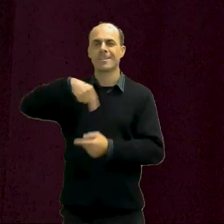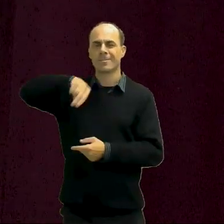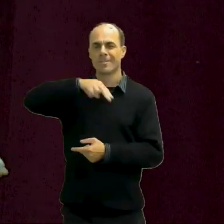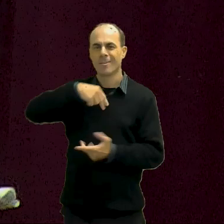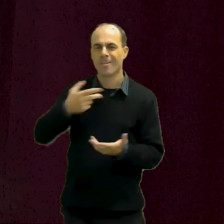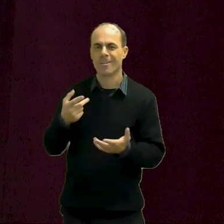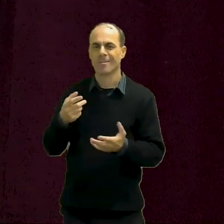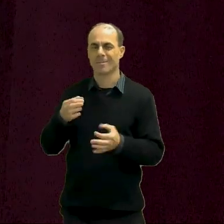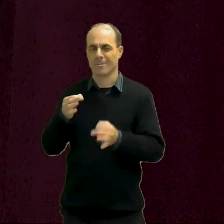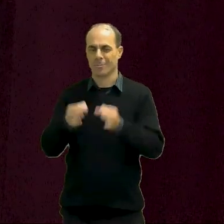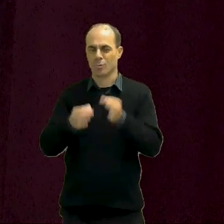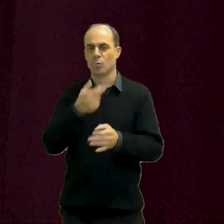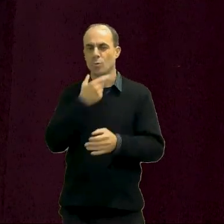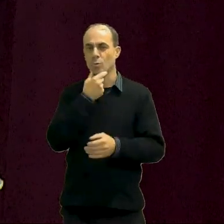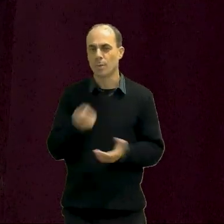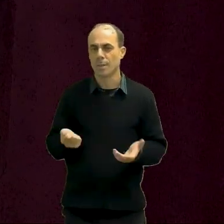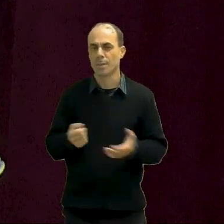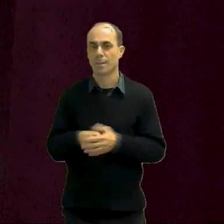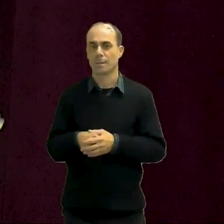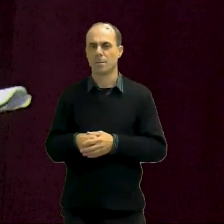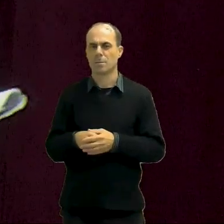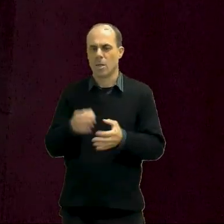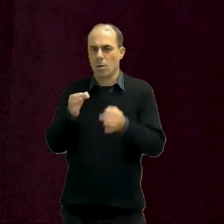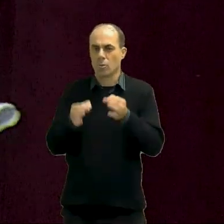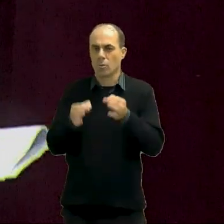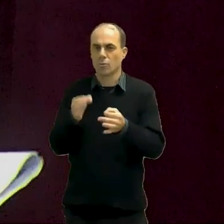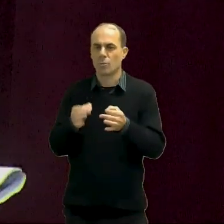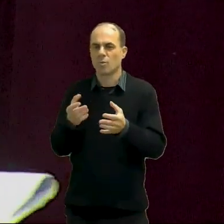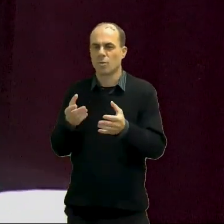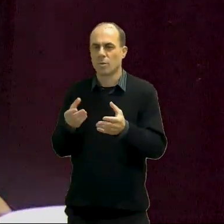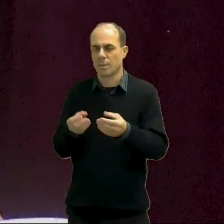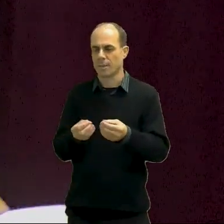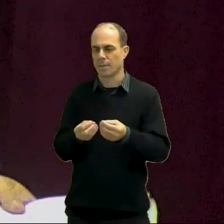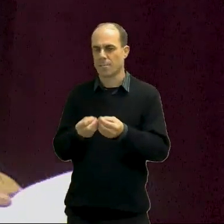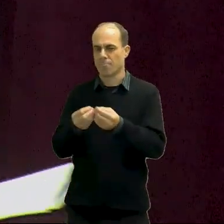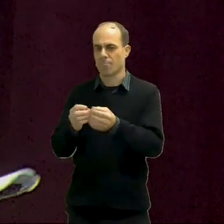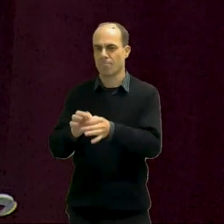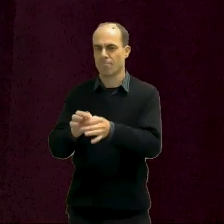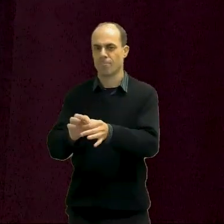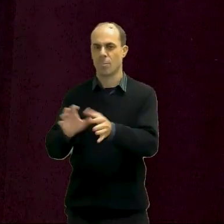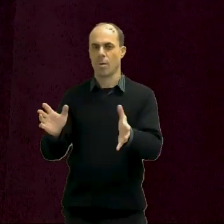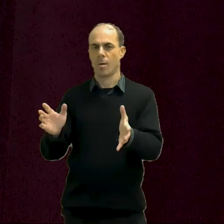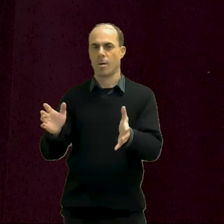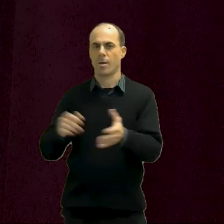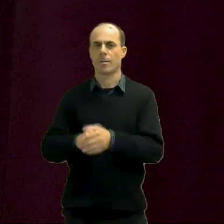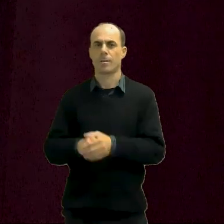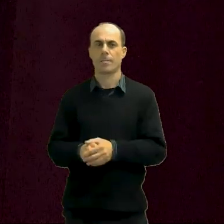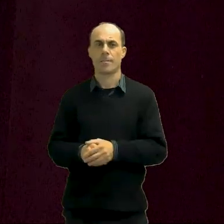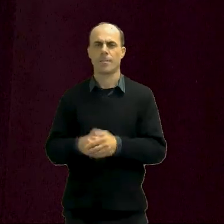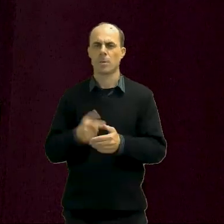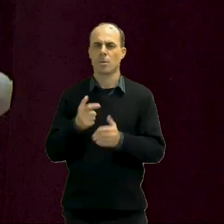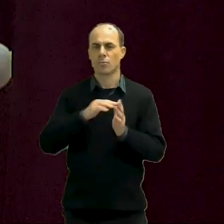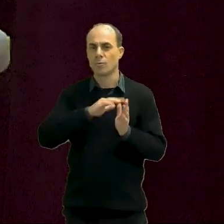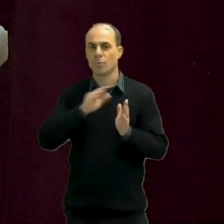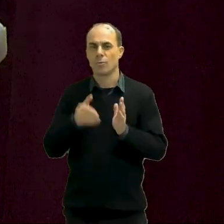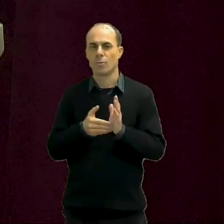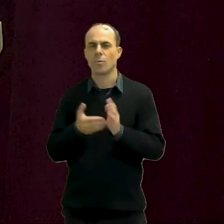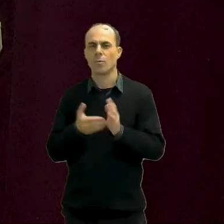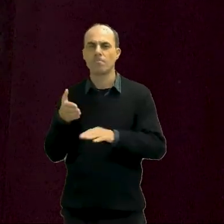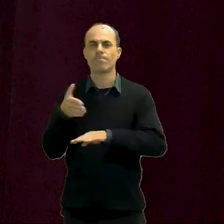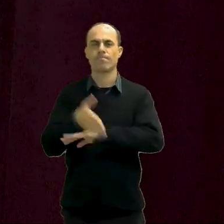como promotor de de fazer de concretizar esse acesso à justiça né a todas as pessoas